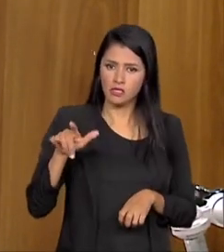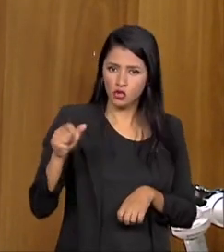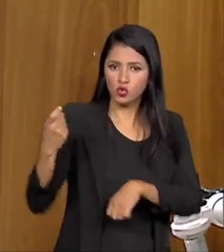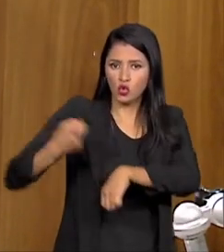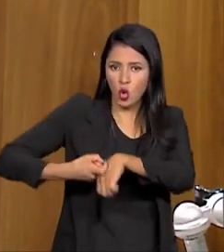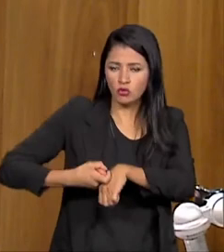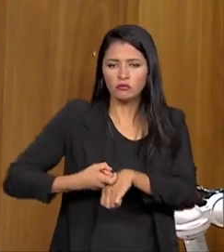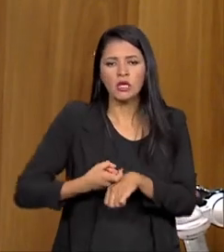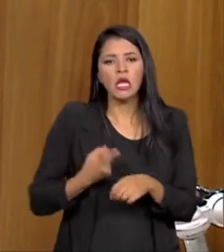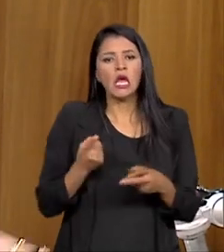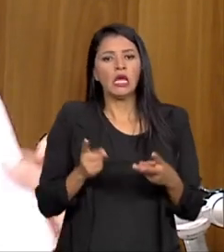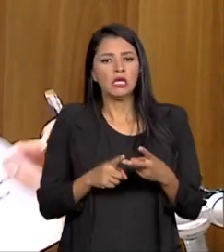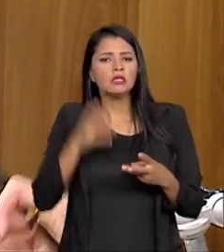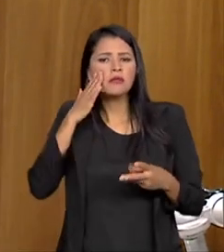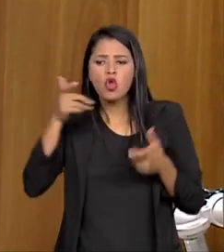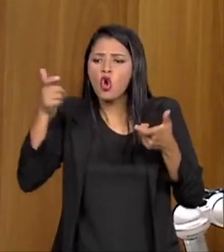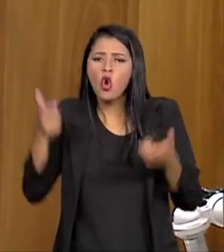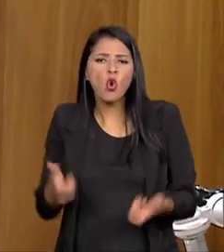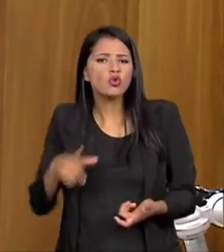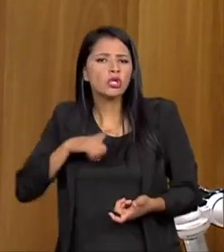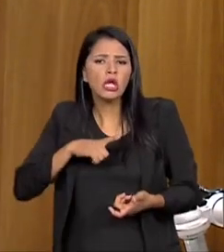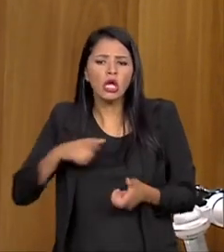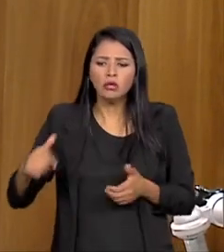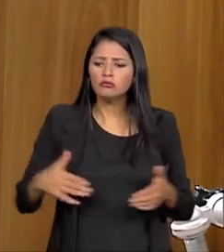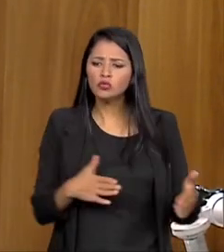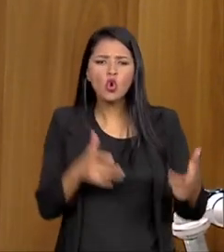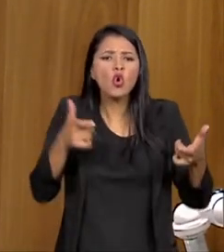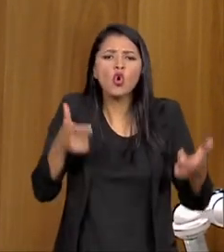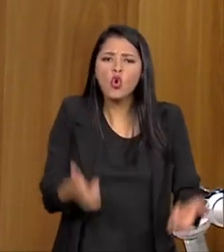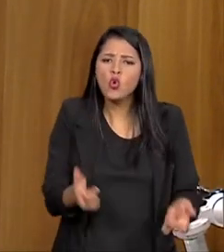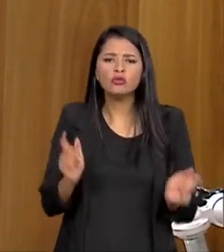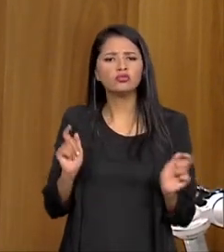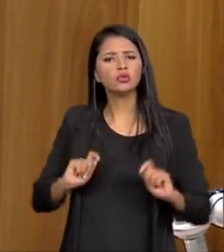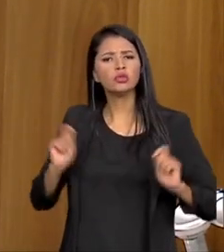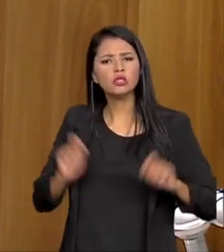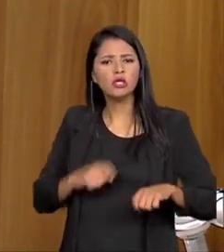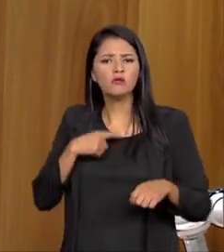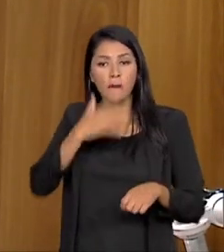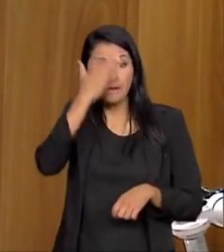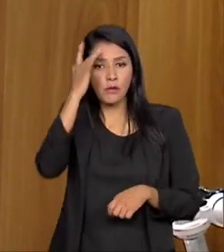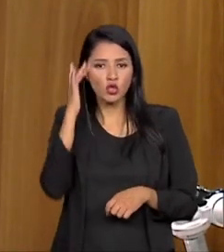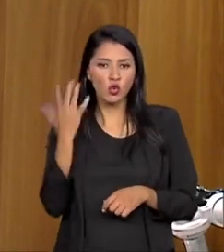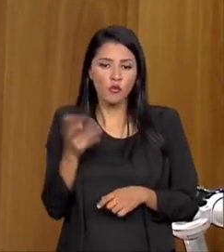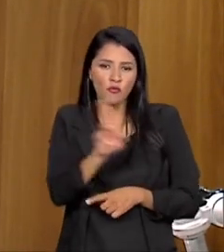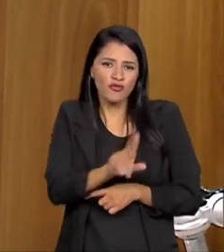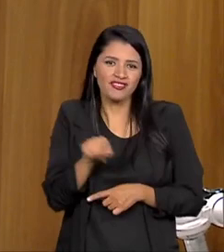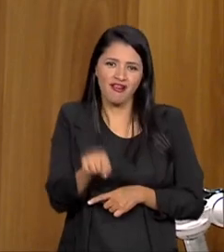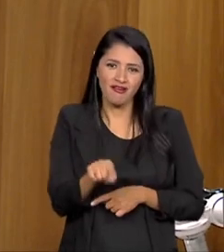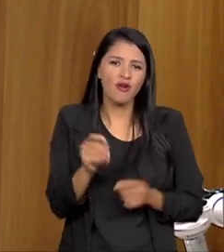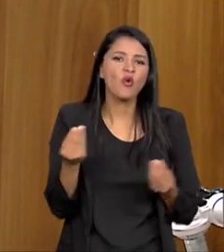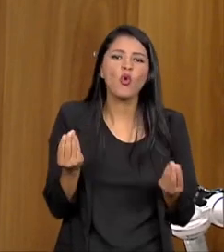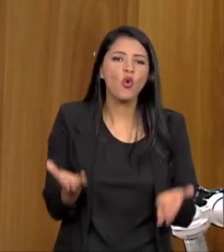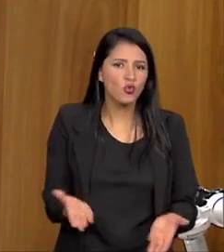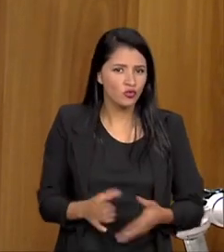o resíduo onde você tem a estrada aonde você tem o possível consumidor desse resíduo Então tudo isso ajuda